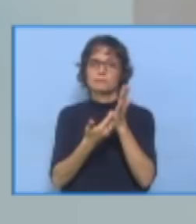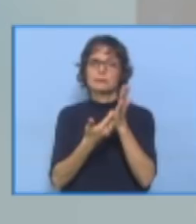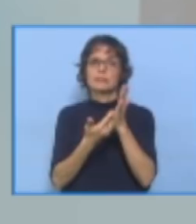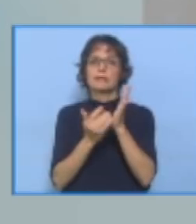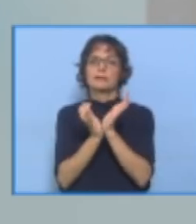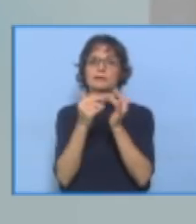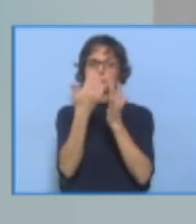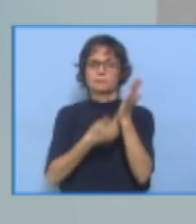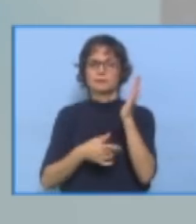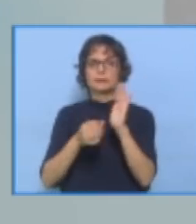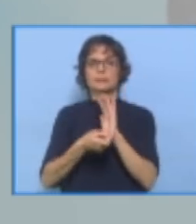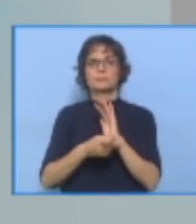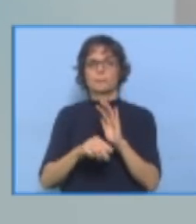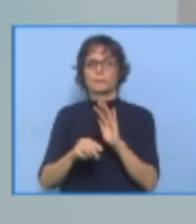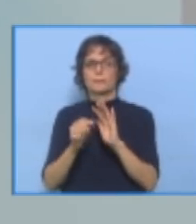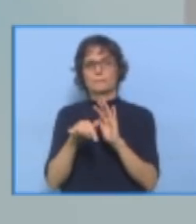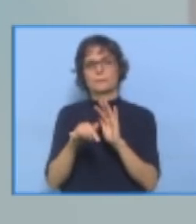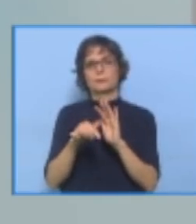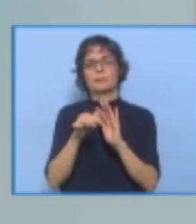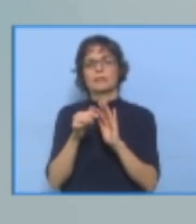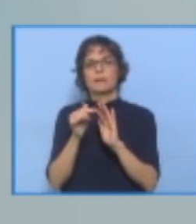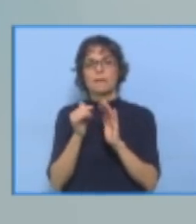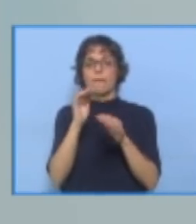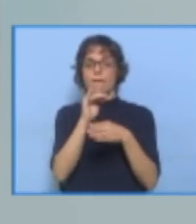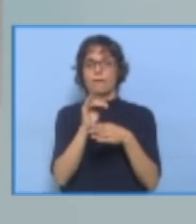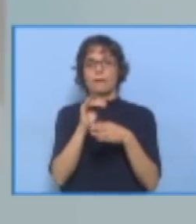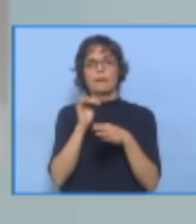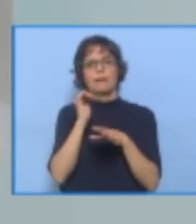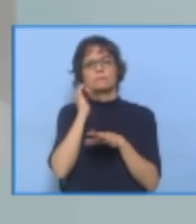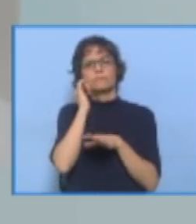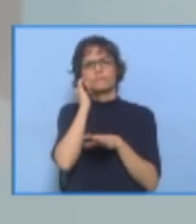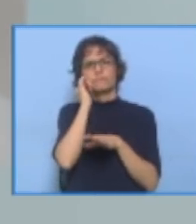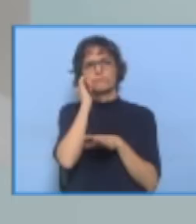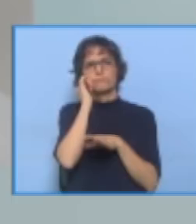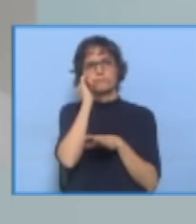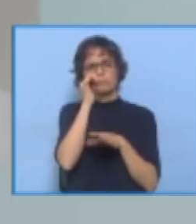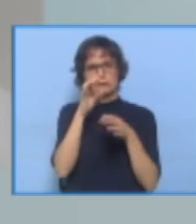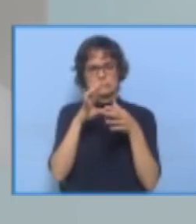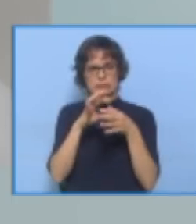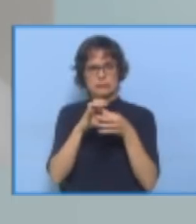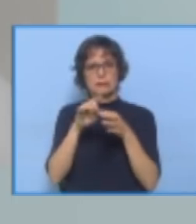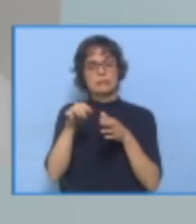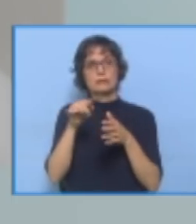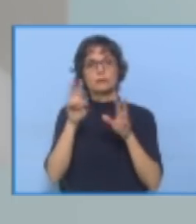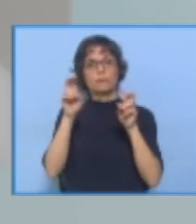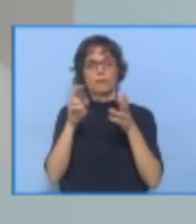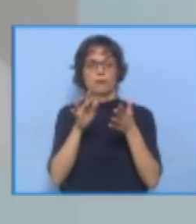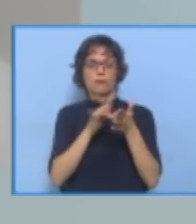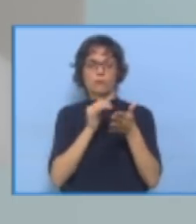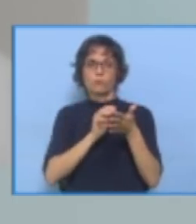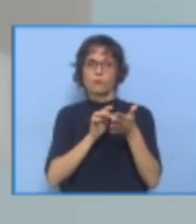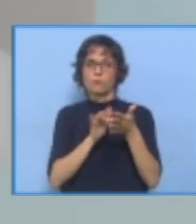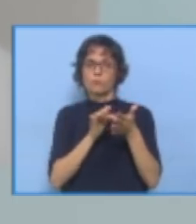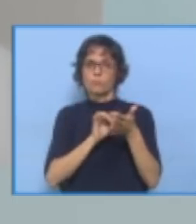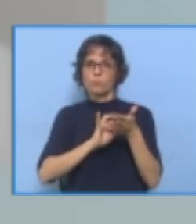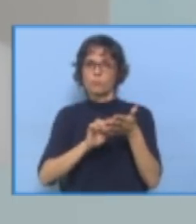agência.eclesia.pt. Cartas sobre a dor, um livro de Emmanuel Mounier, que acaba de ser publicado em português e que agora